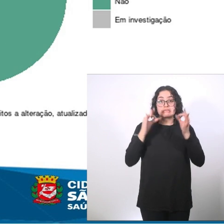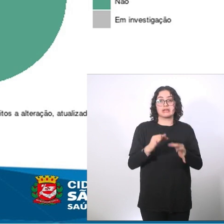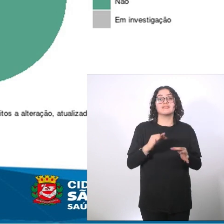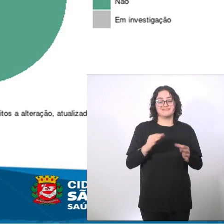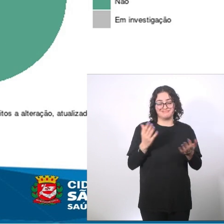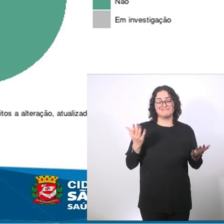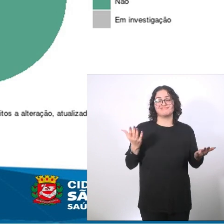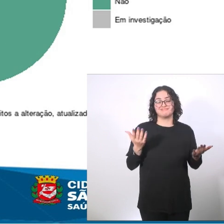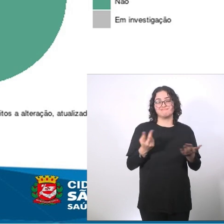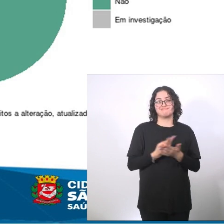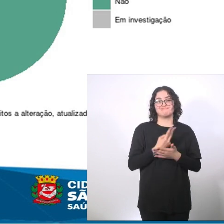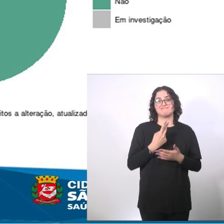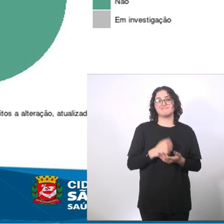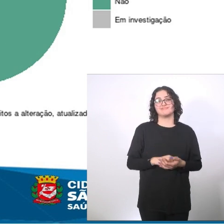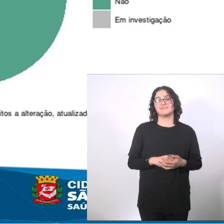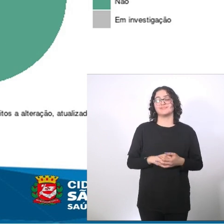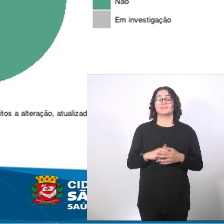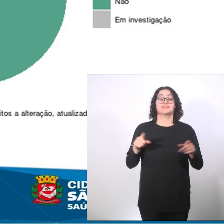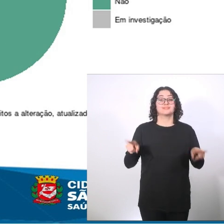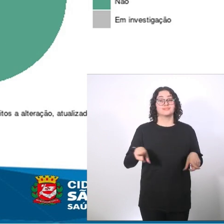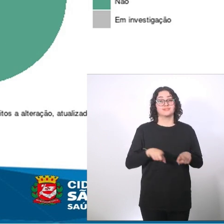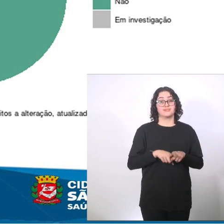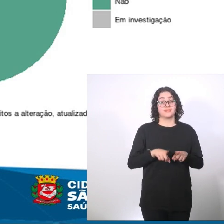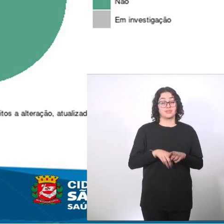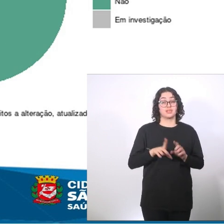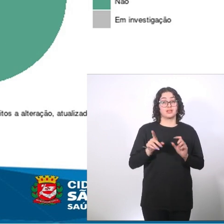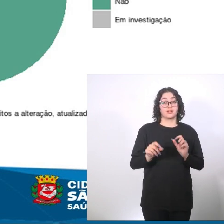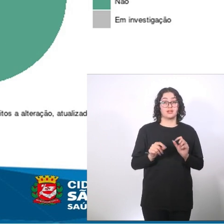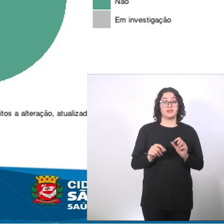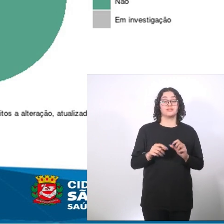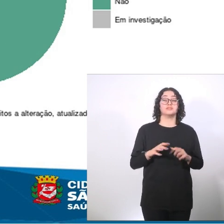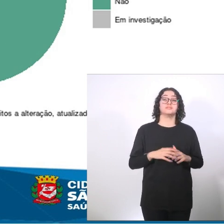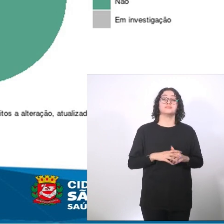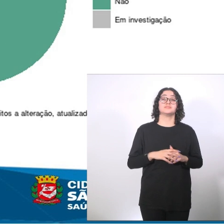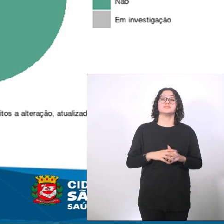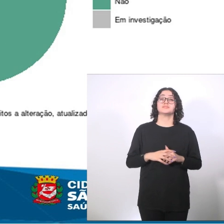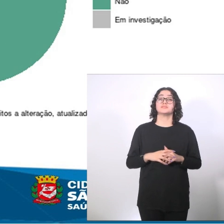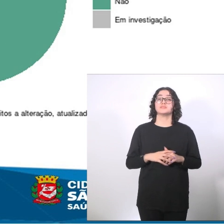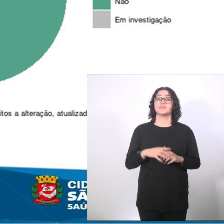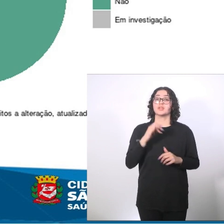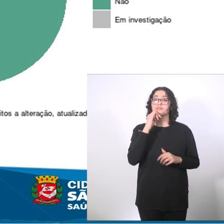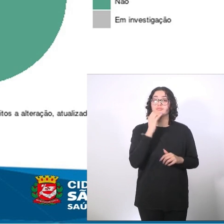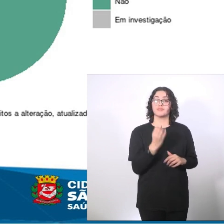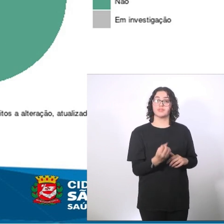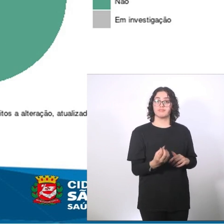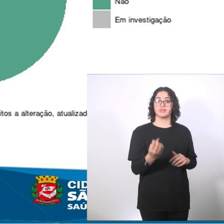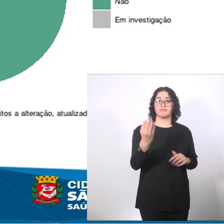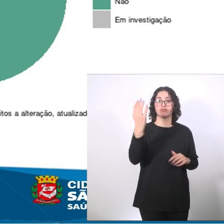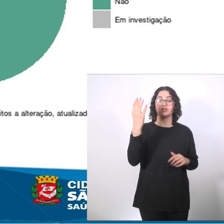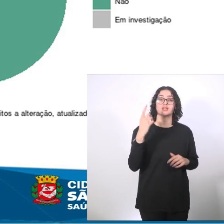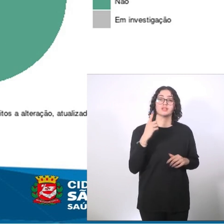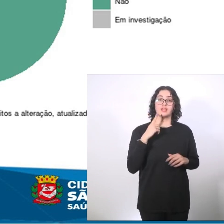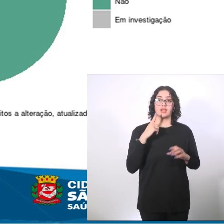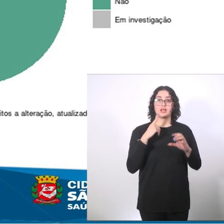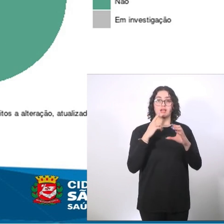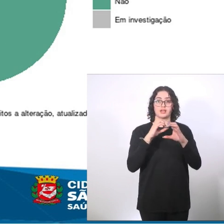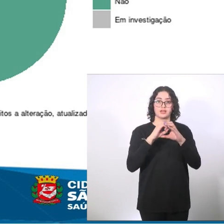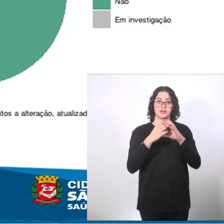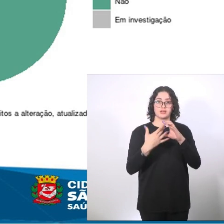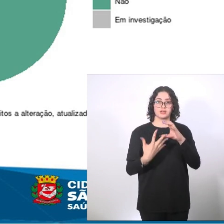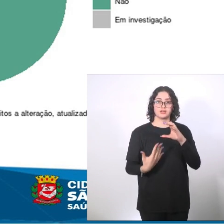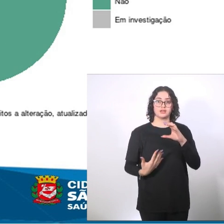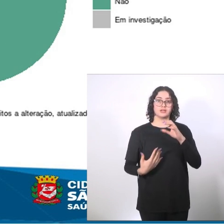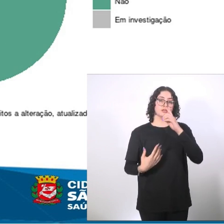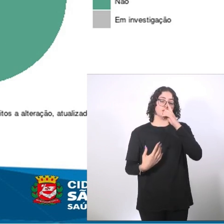na ficha. E também, segundo a realização de viagem, nós temos aí uma característica